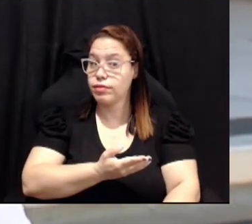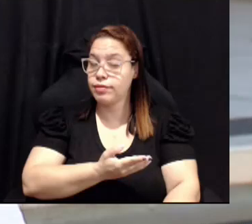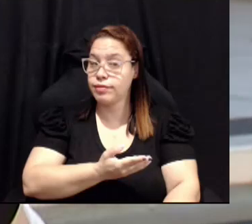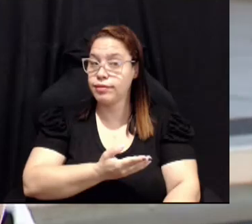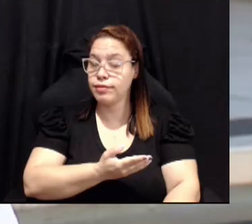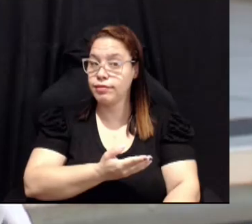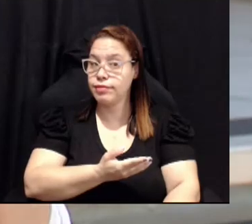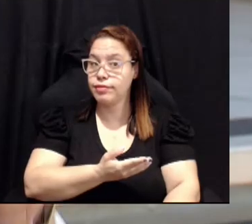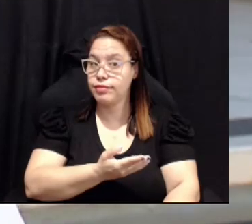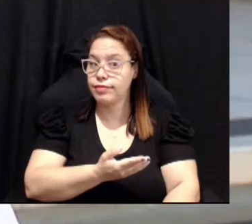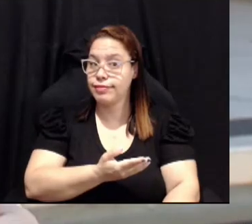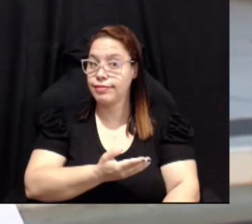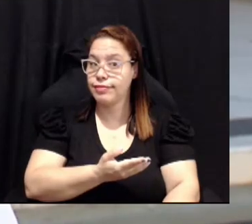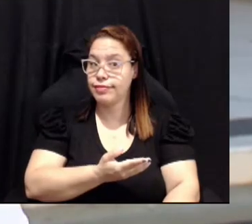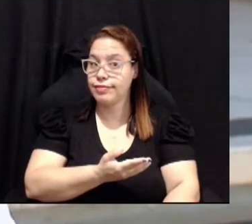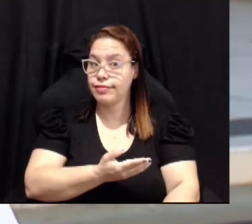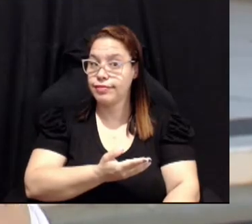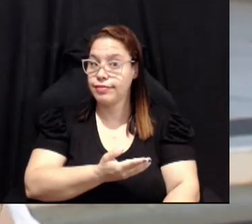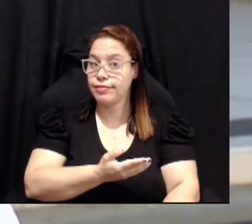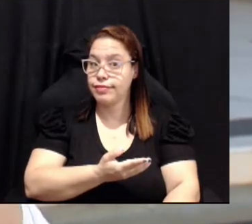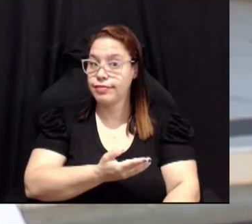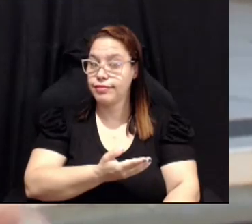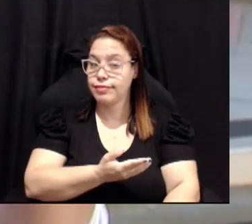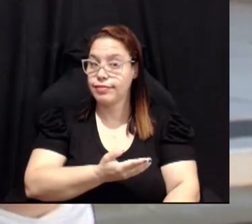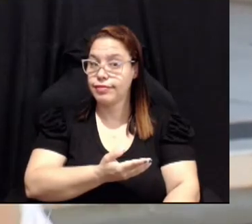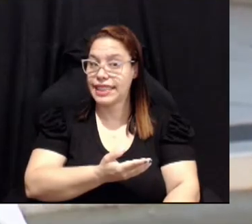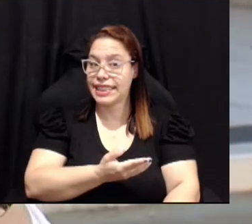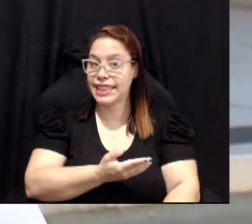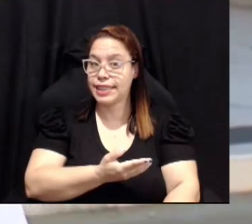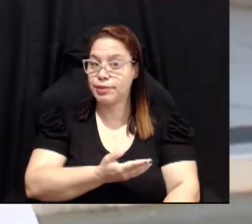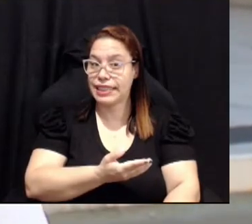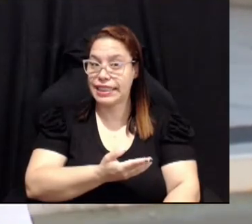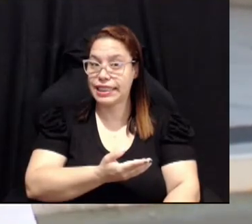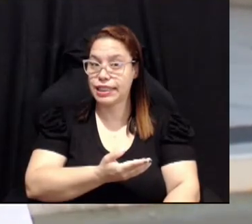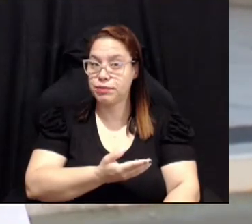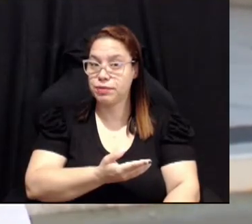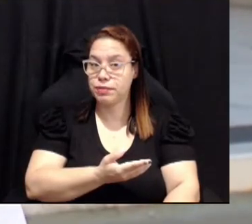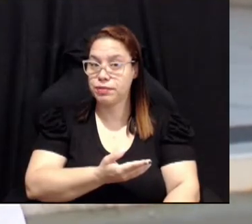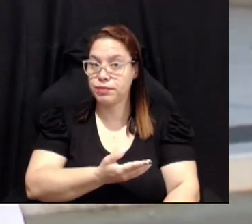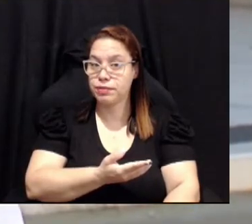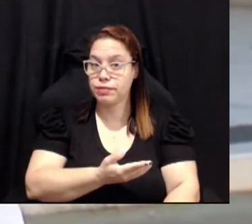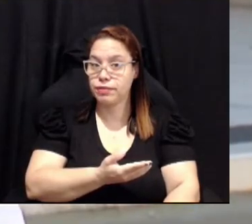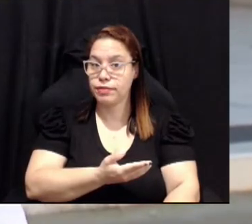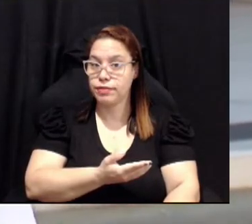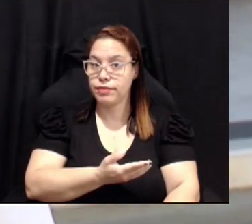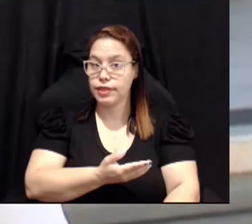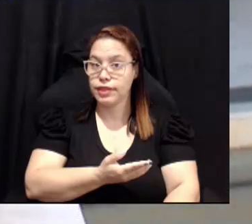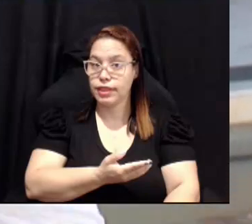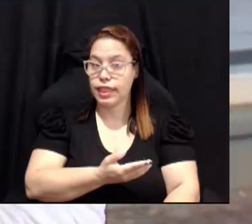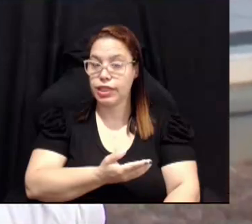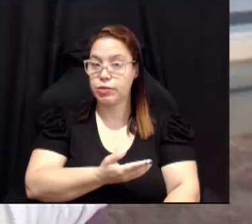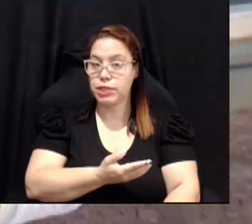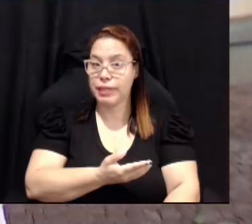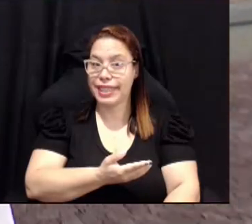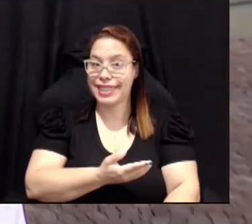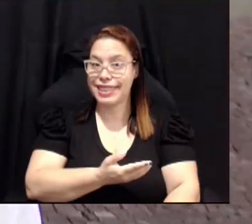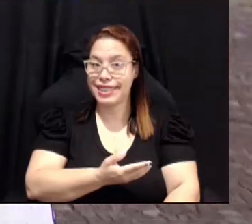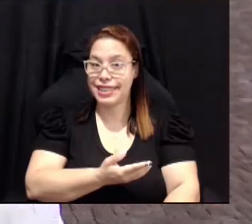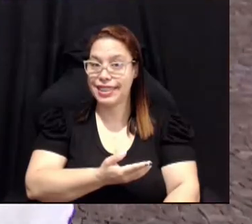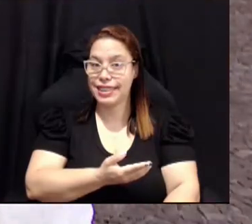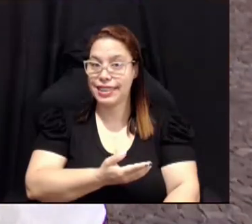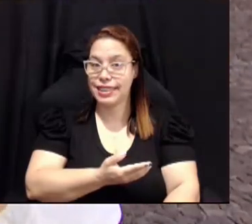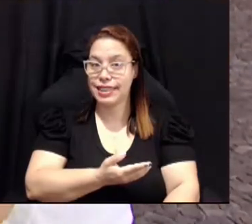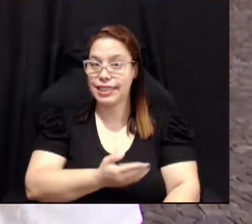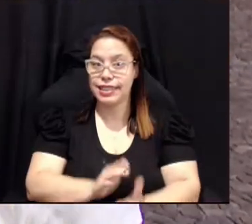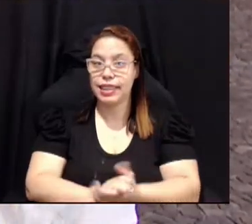www.campinas.sp.gov.br/Leão Solidário. Lá você acha todas as informações e até o link diretamente para os sites dos fundos. Obrigada e uma boa tarde.